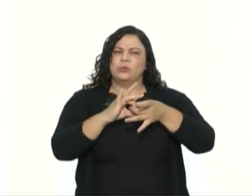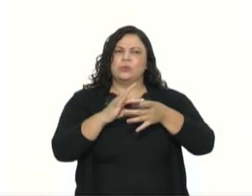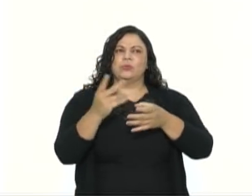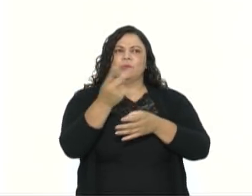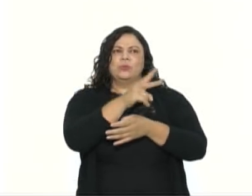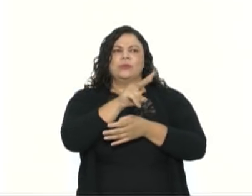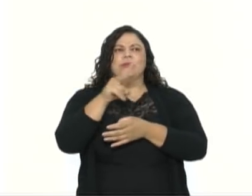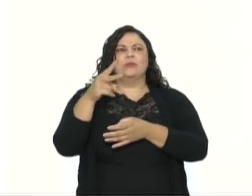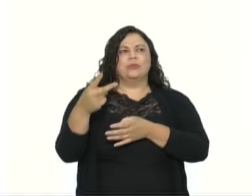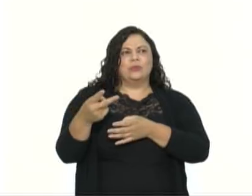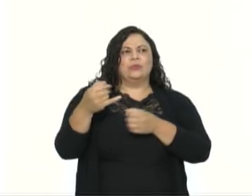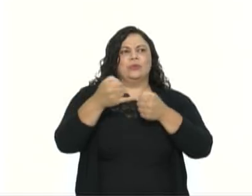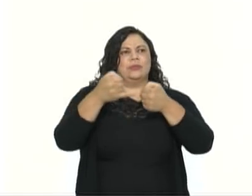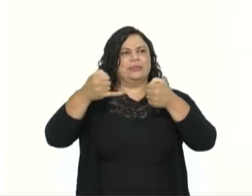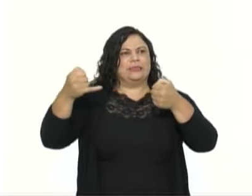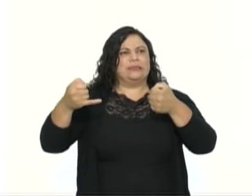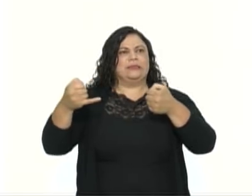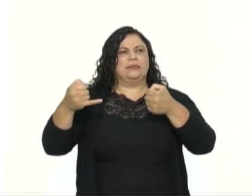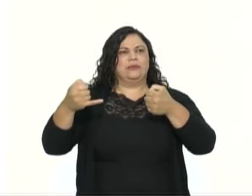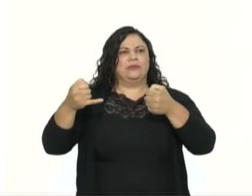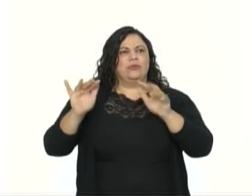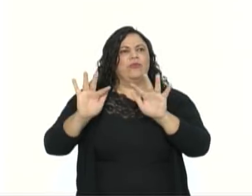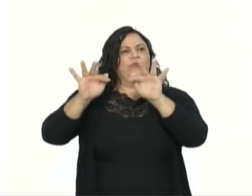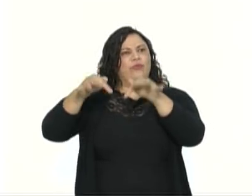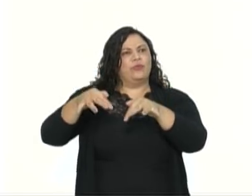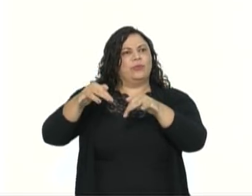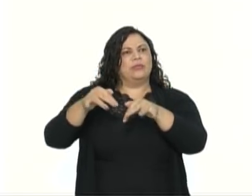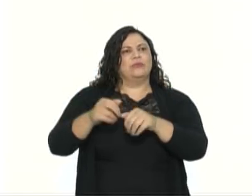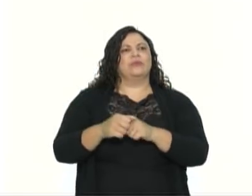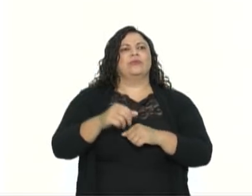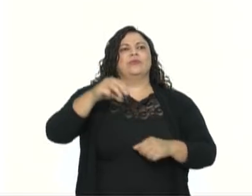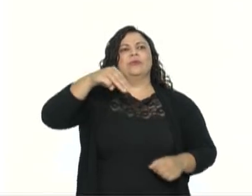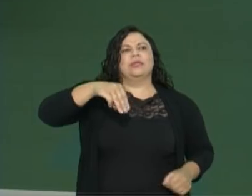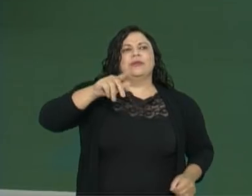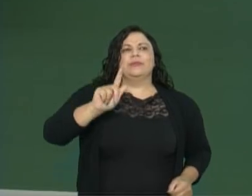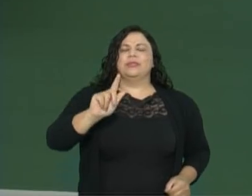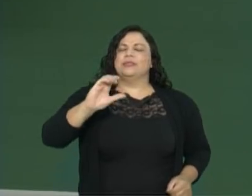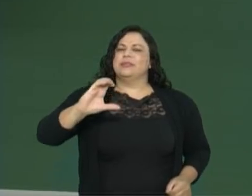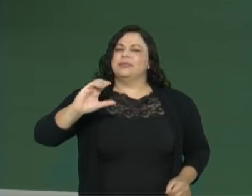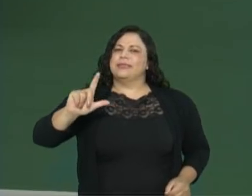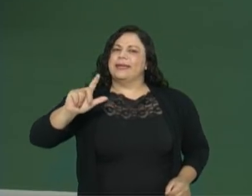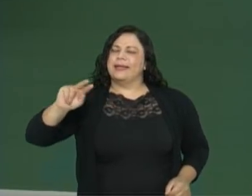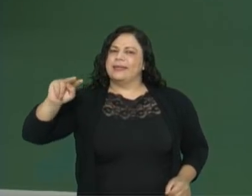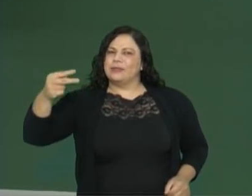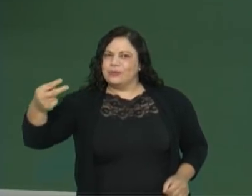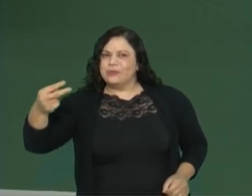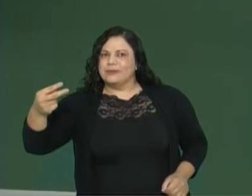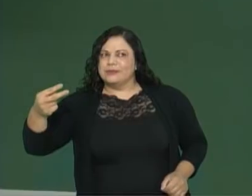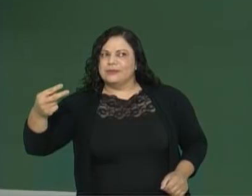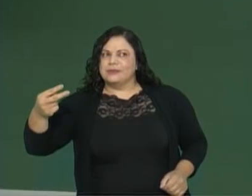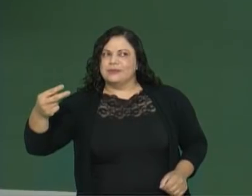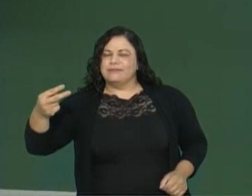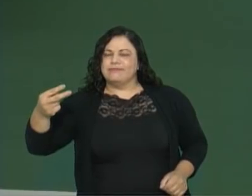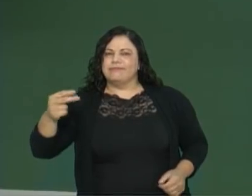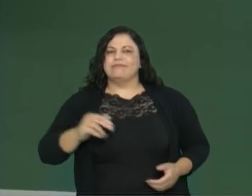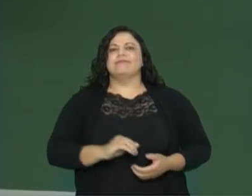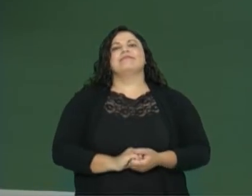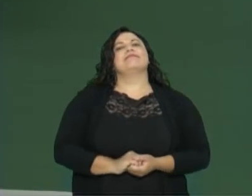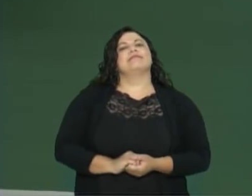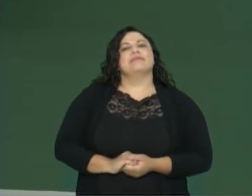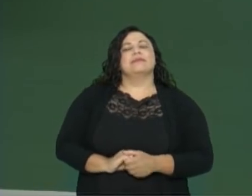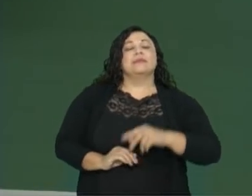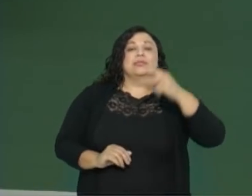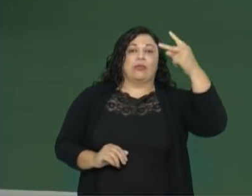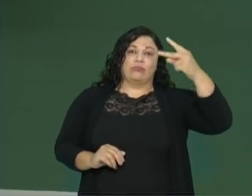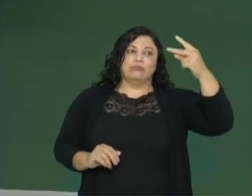iônica cloreto de magnésio. Dá para pegar esse mesmo texto e dizer aqui, ó, dois íons de hidrogênio se